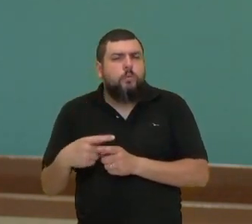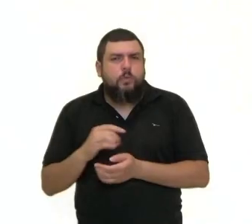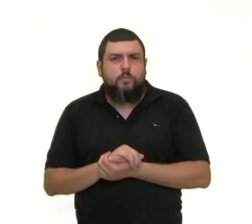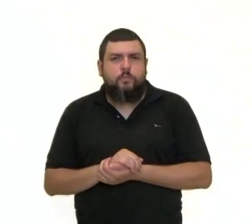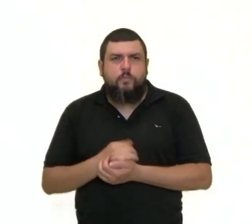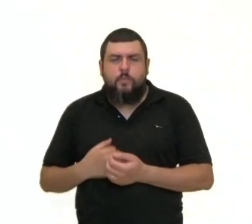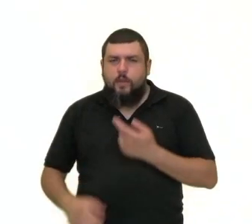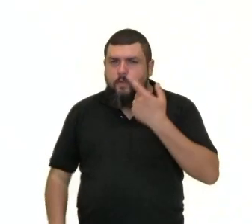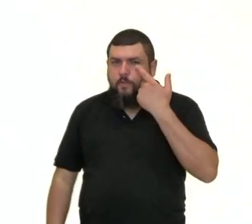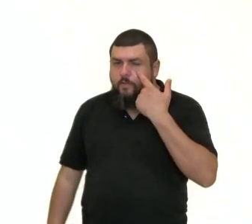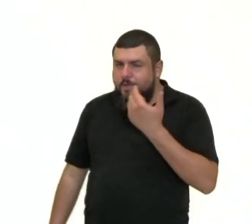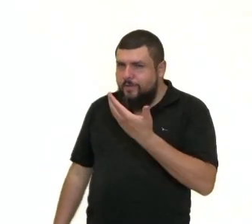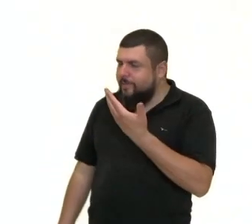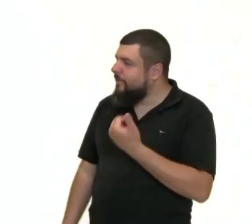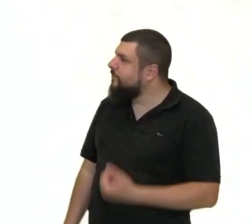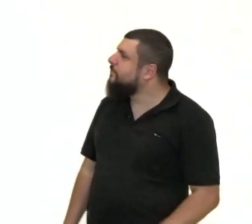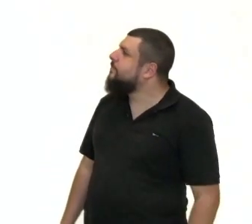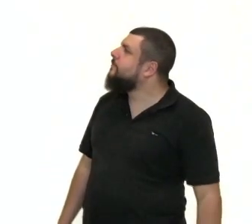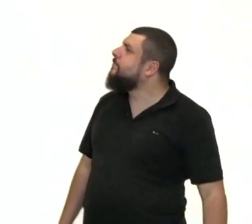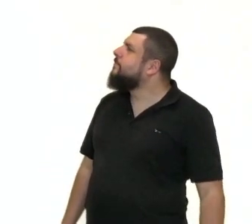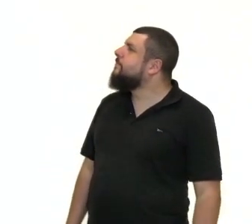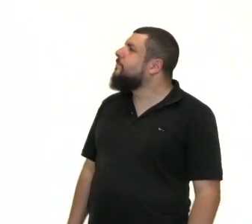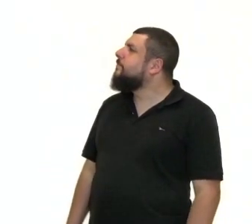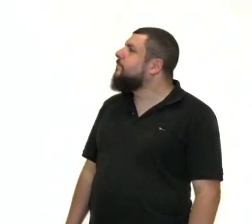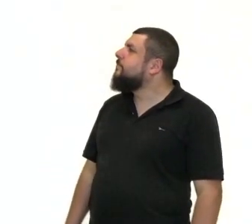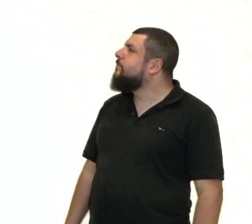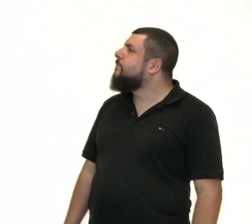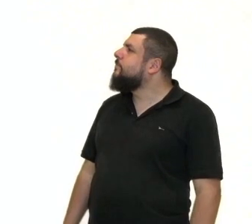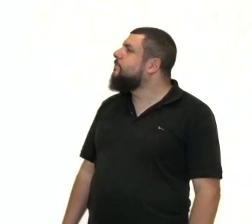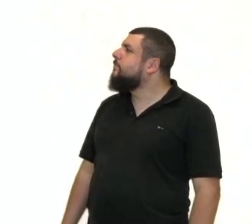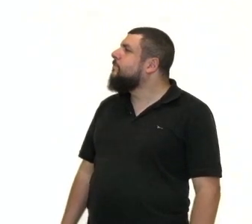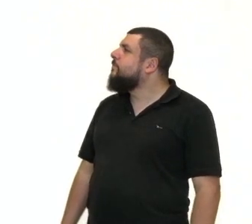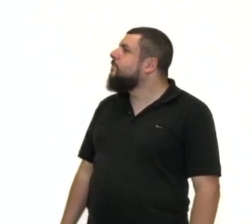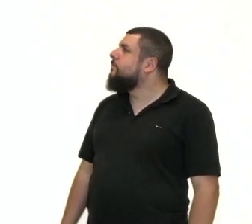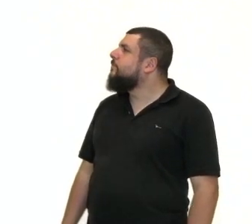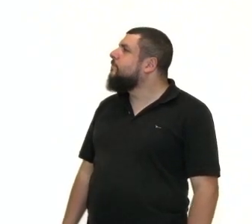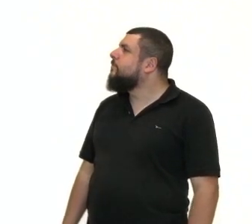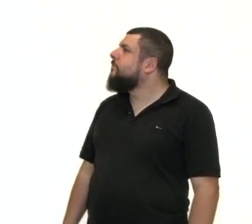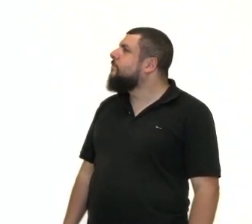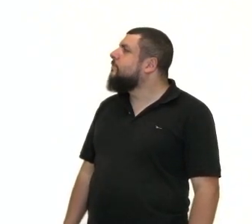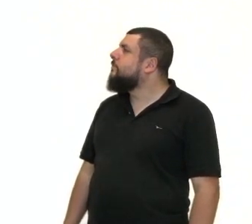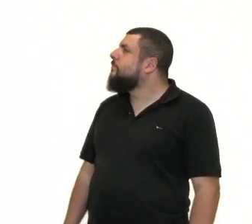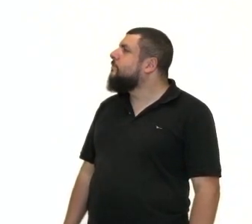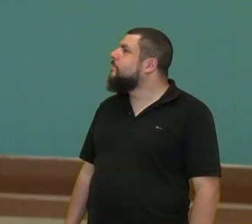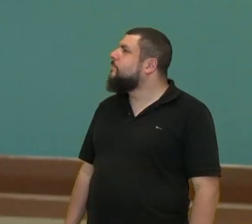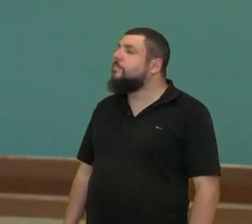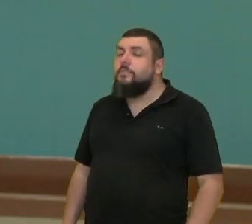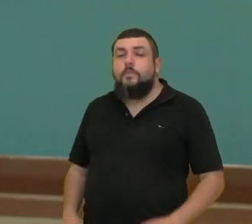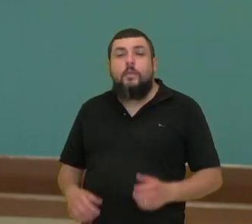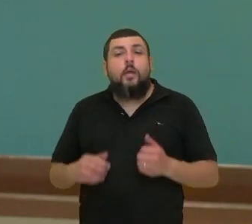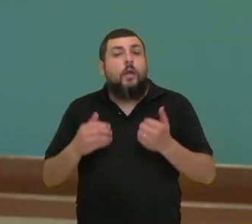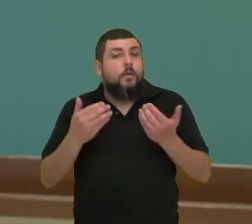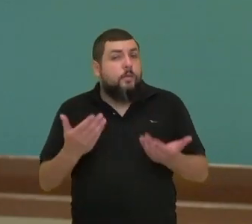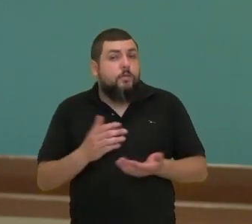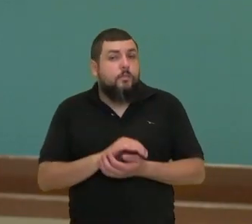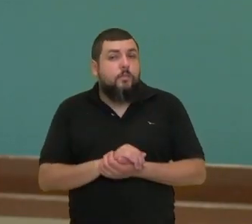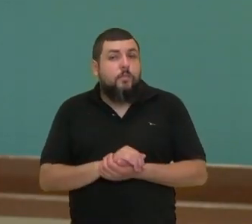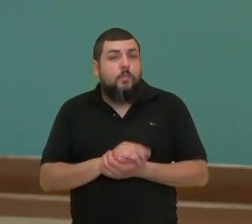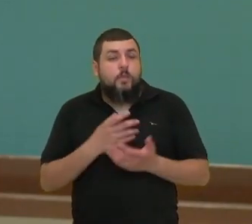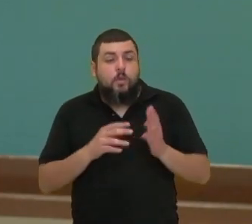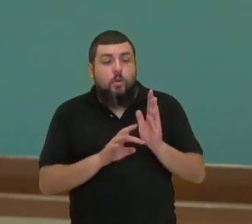A linguagem pessoal. O texto informativo como consequência expositiva. Então, respondendo,